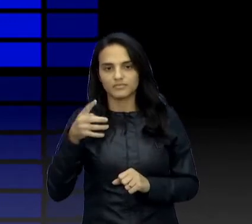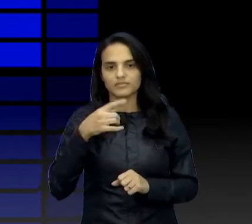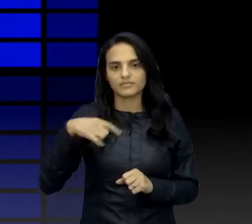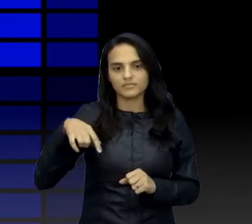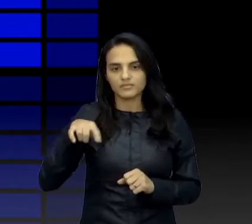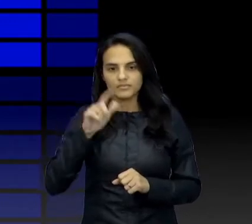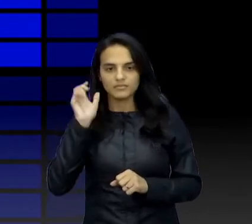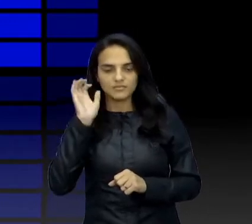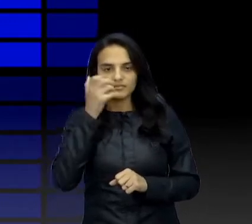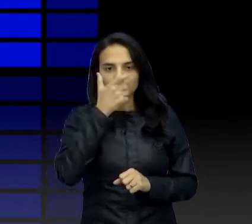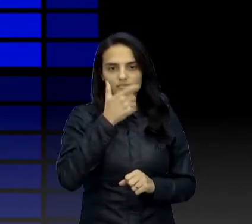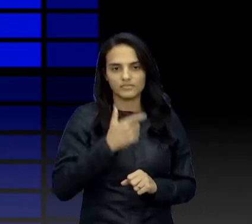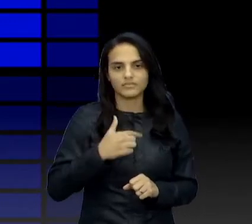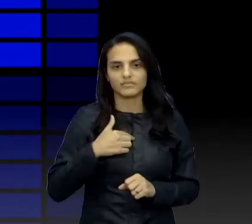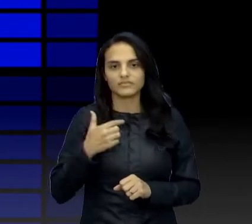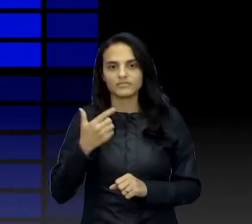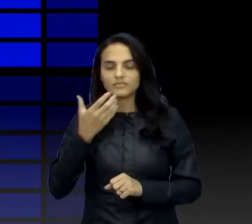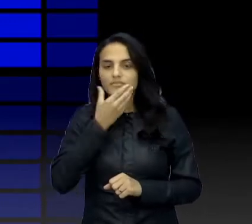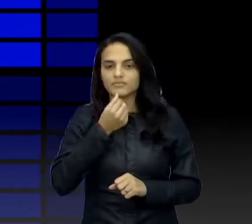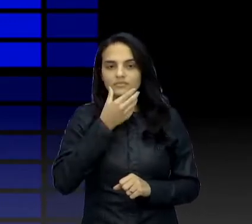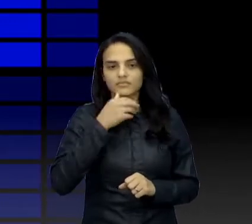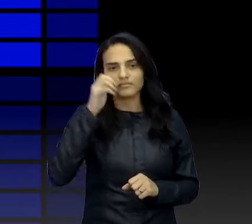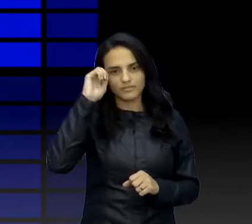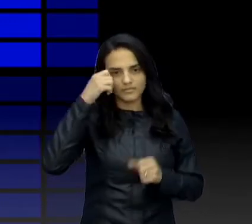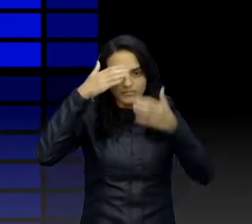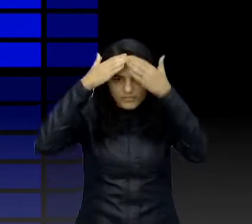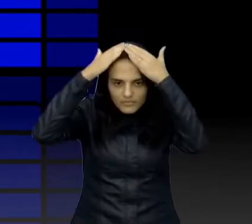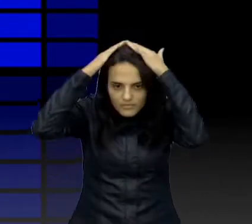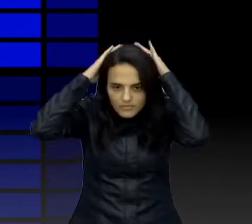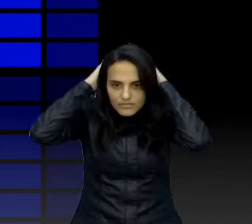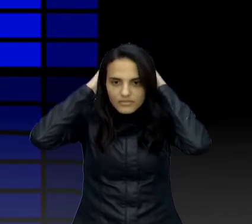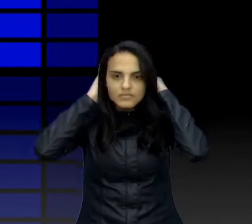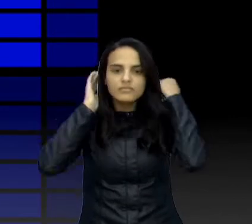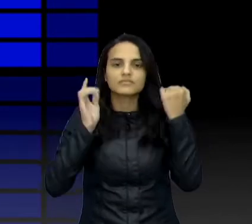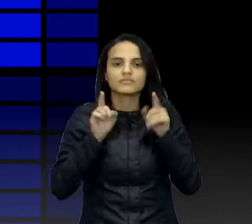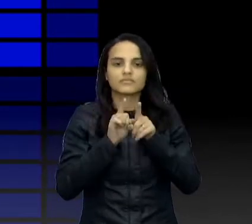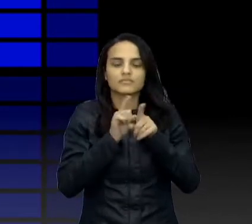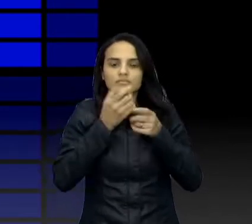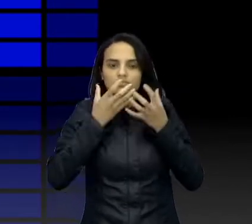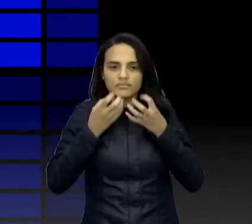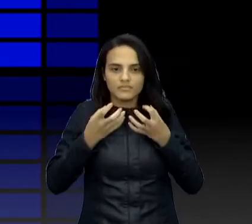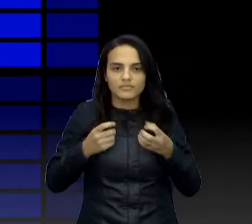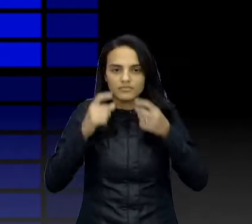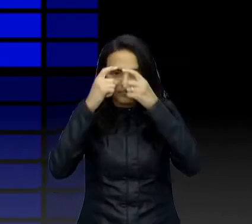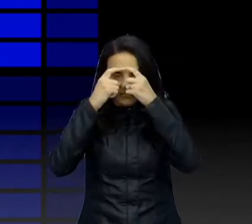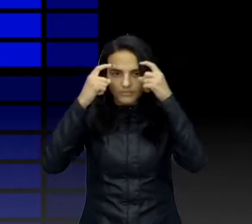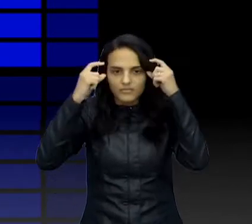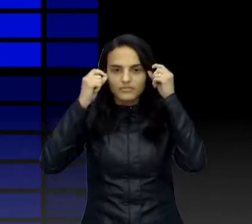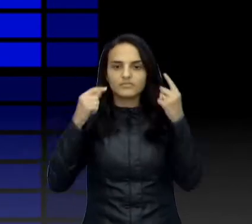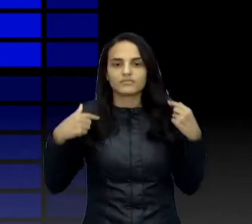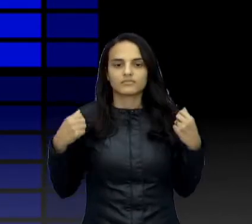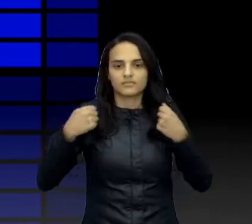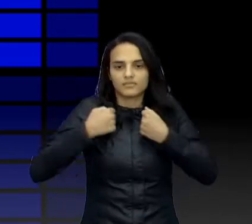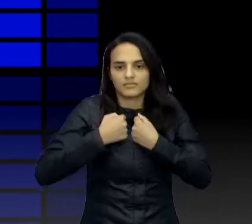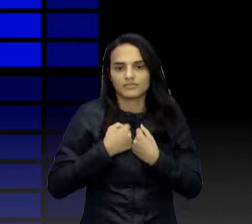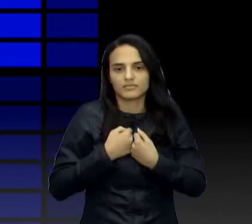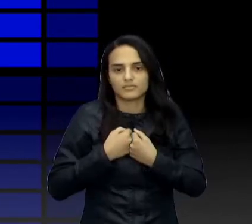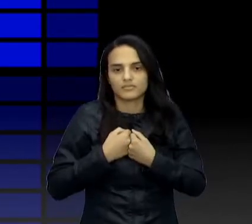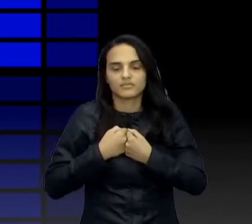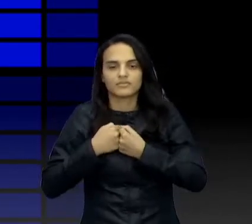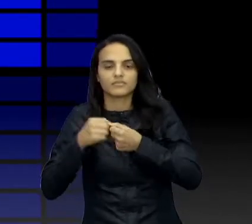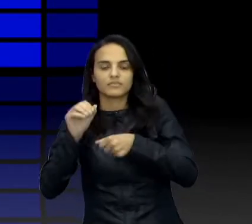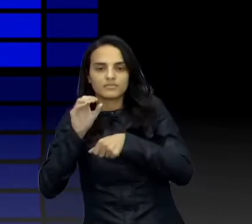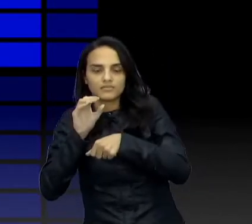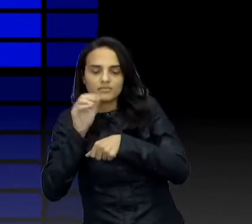fazendo a autodescrição, sou um homem preto, careca, barbas grandes, grisalhas, uso óculos grandes, hoje estou vestindo uma jaqueta